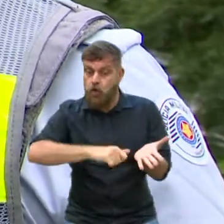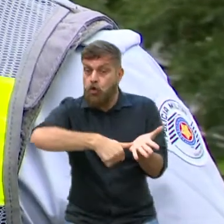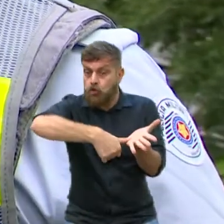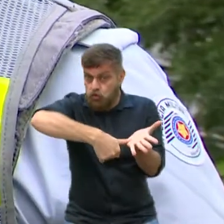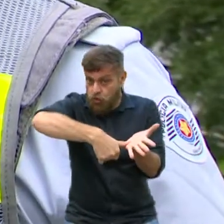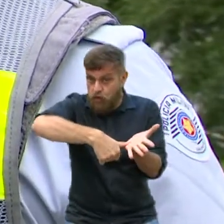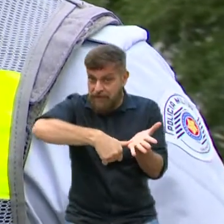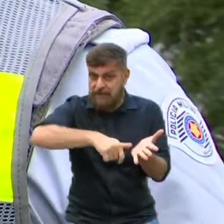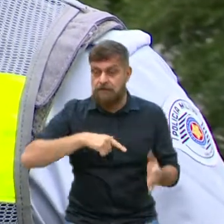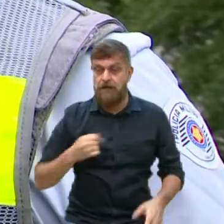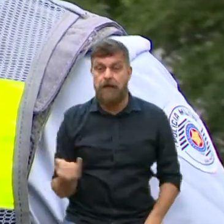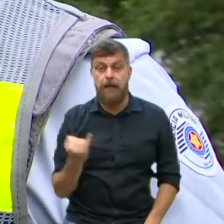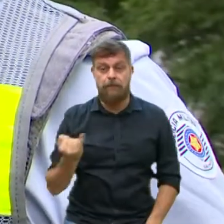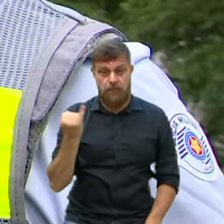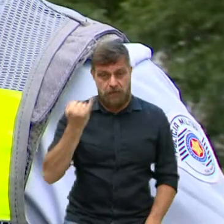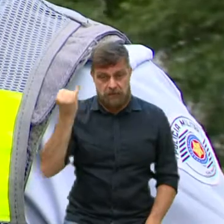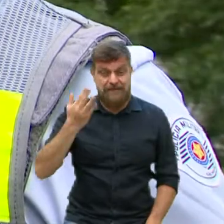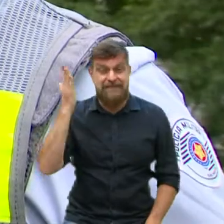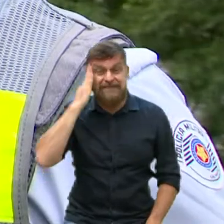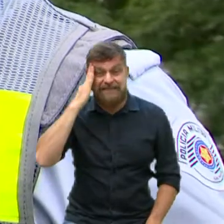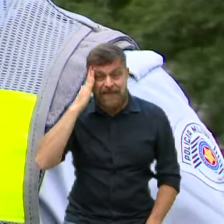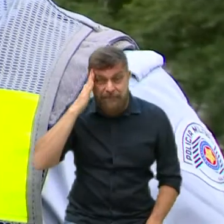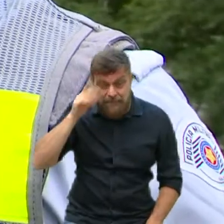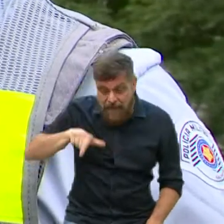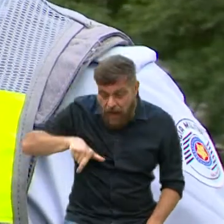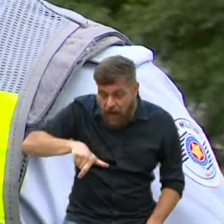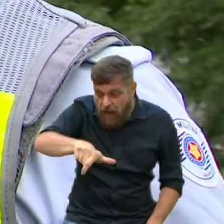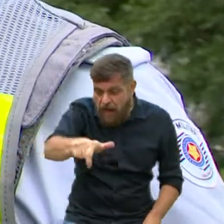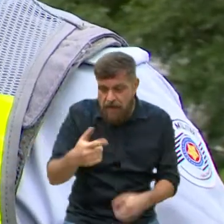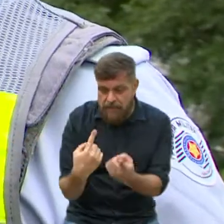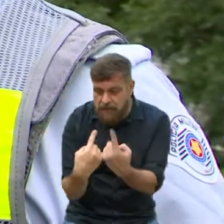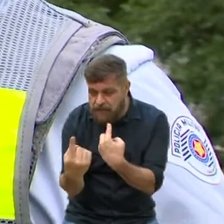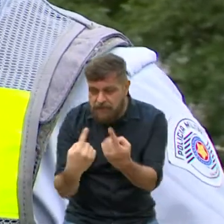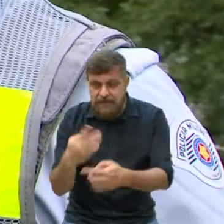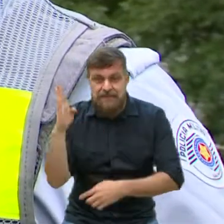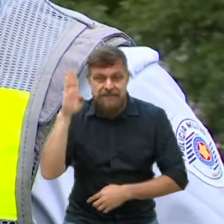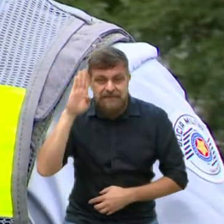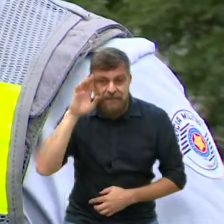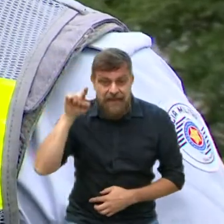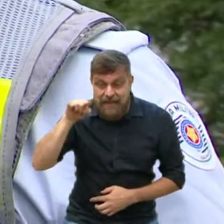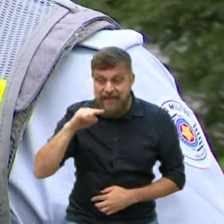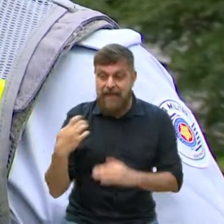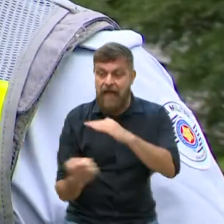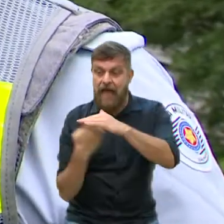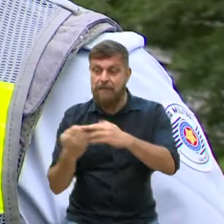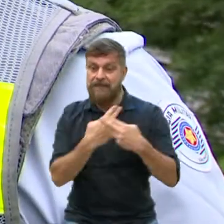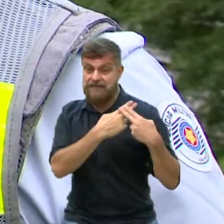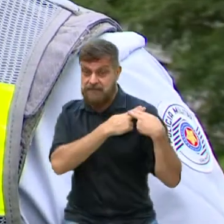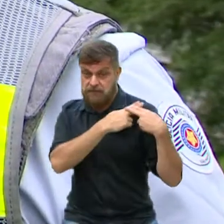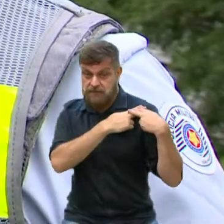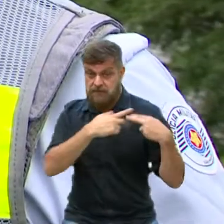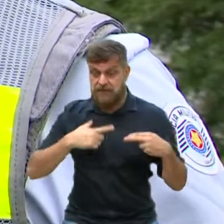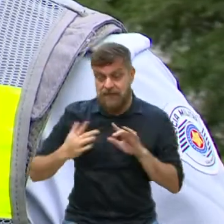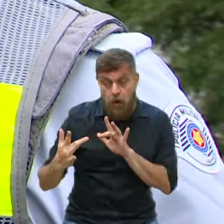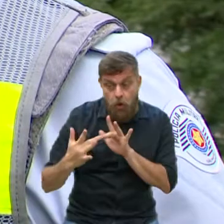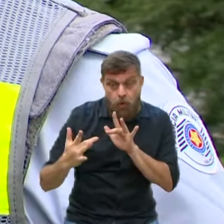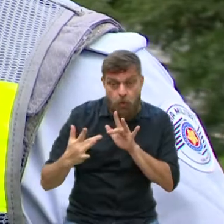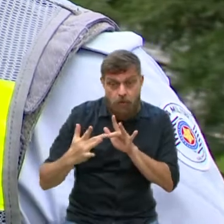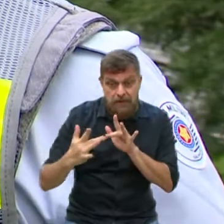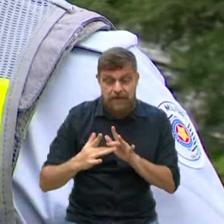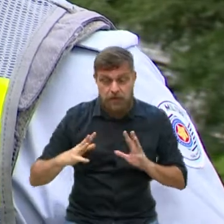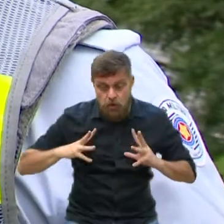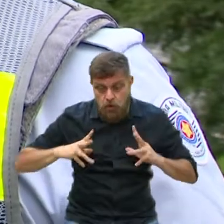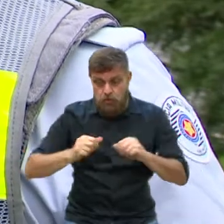é importante. Procure conhecer a estrada que vai pegar, a concessionária que administra, caso necessário, né,